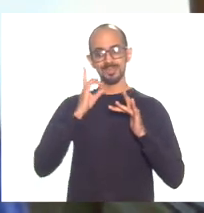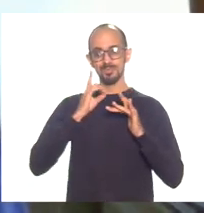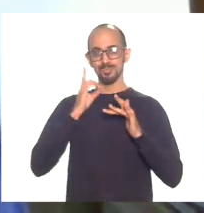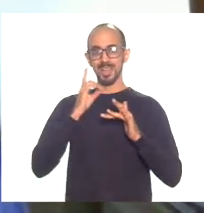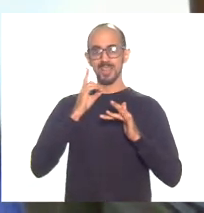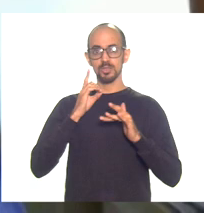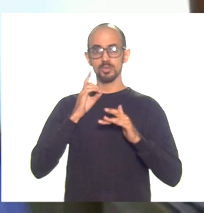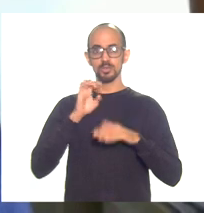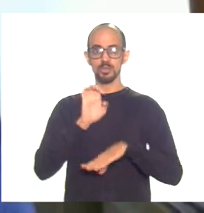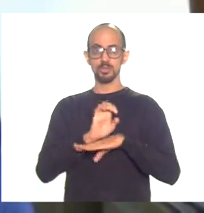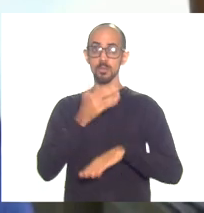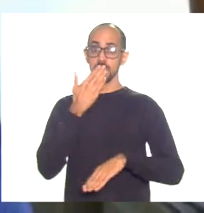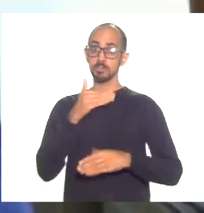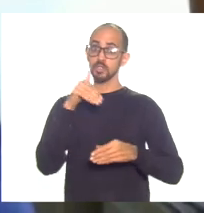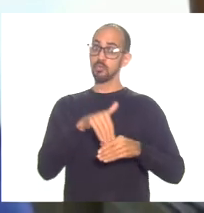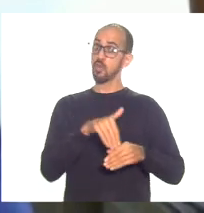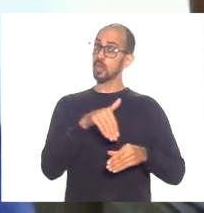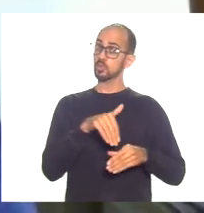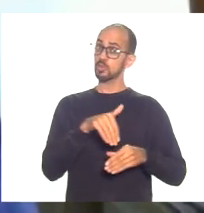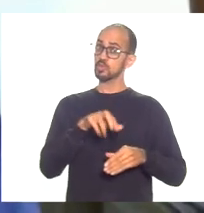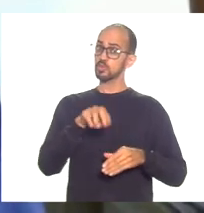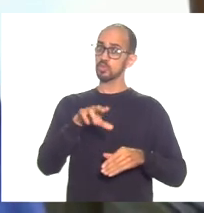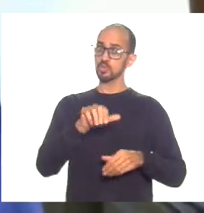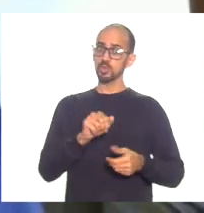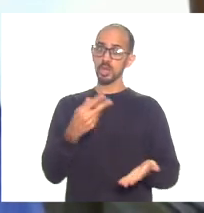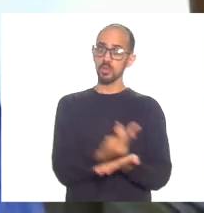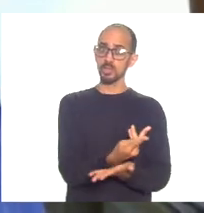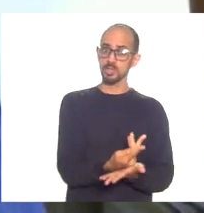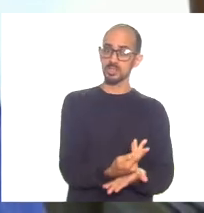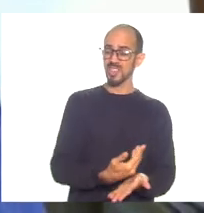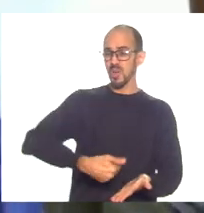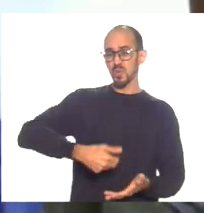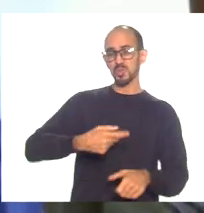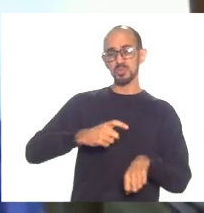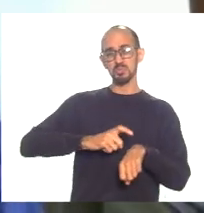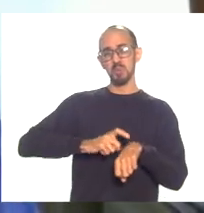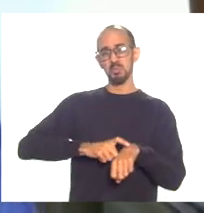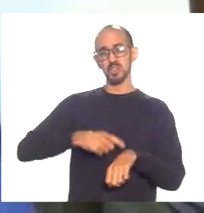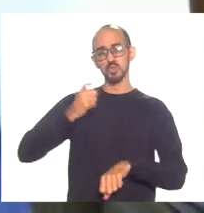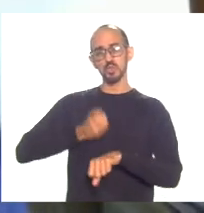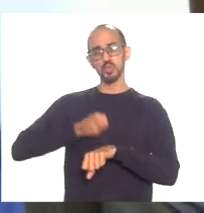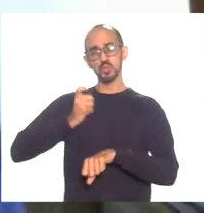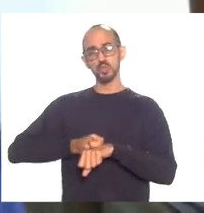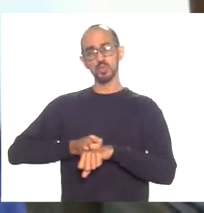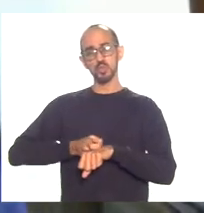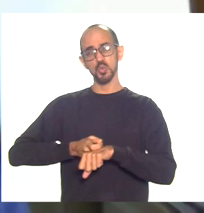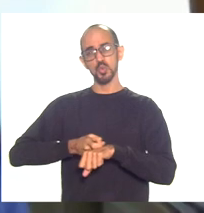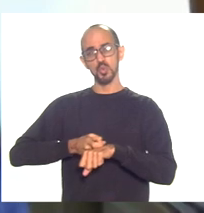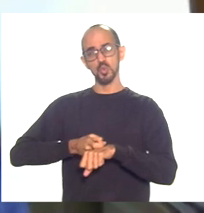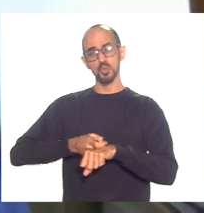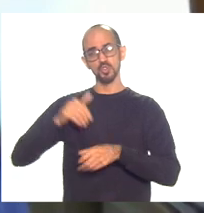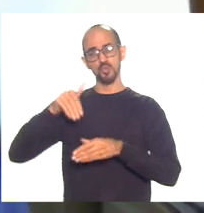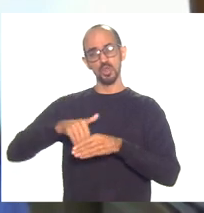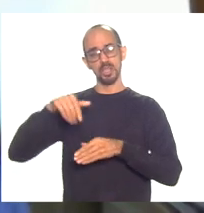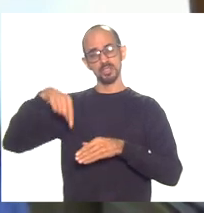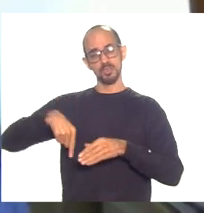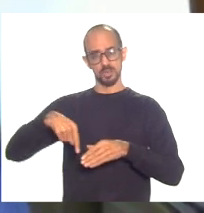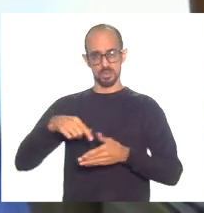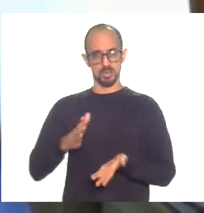voto. Isso não aconteceu nos períodos mais duros das nossas votações, deputada Marta Rocha. Então, eu